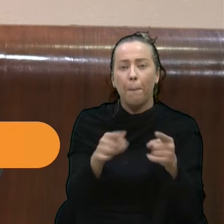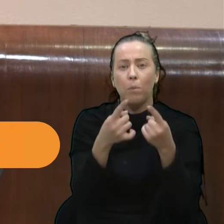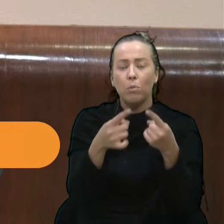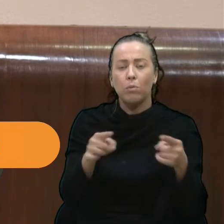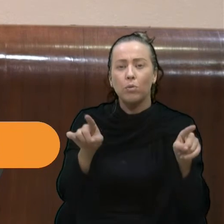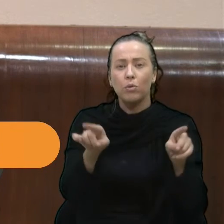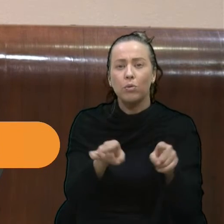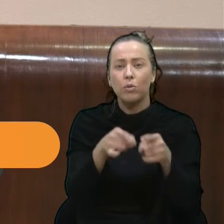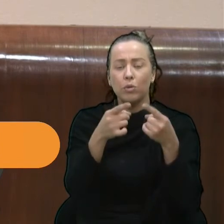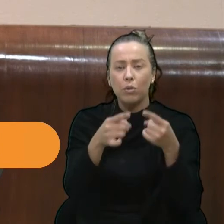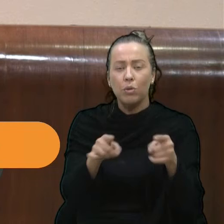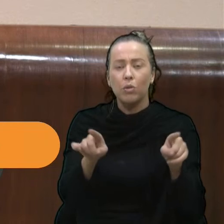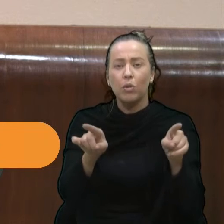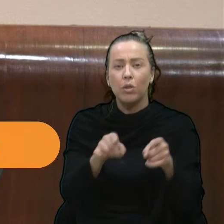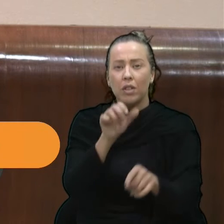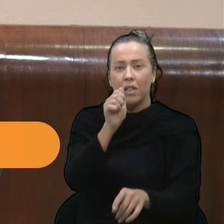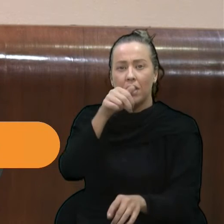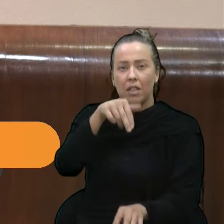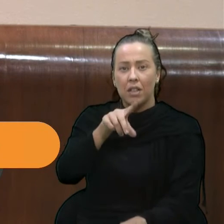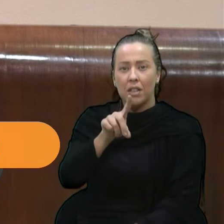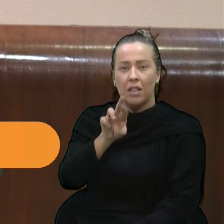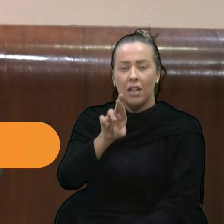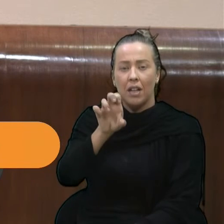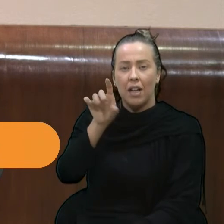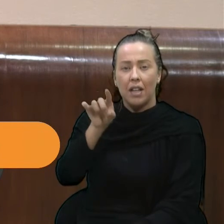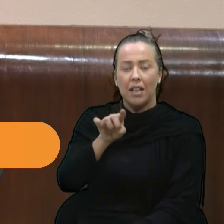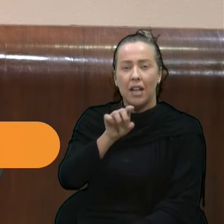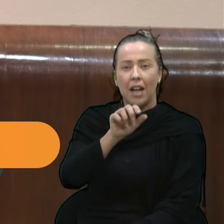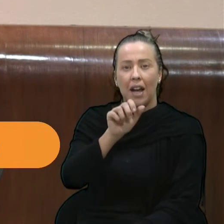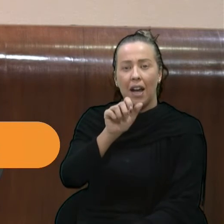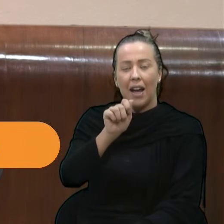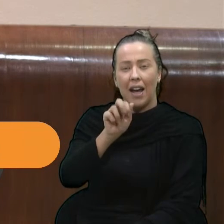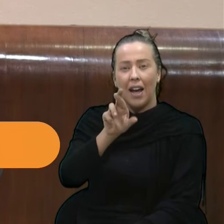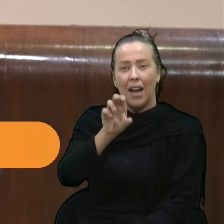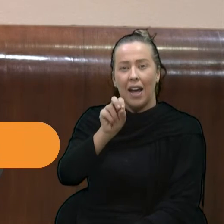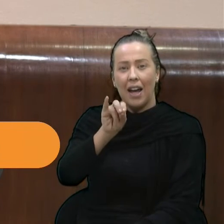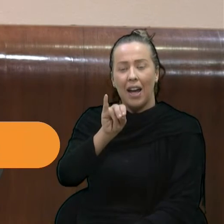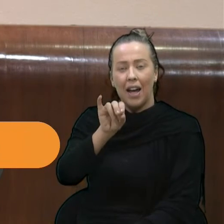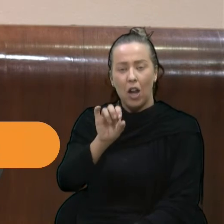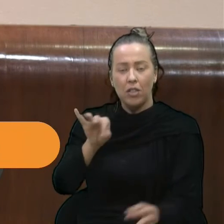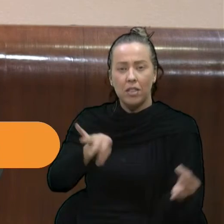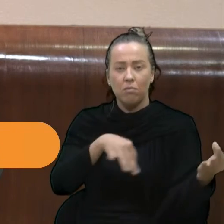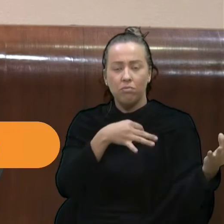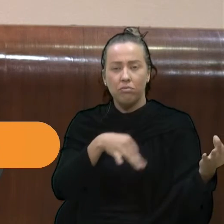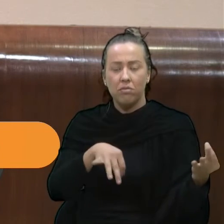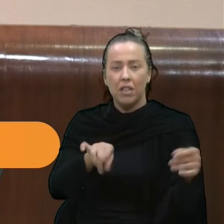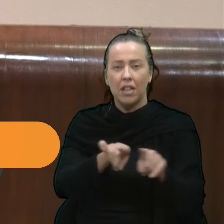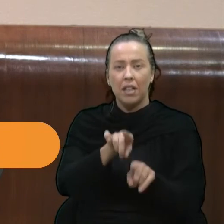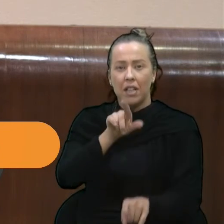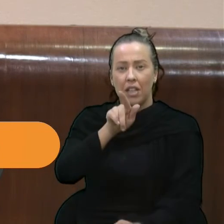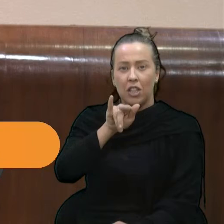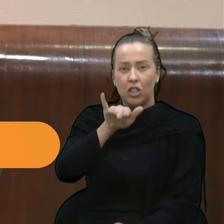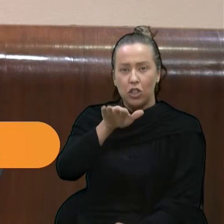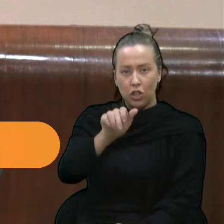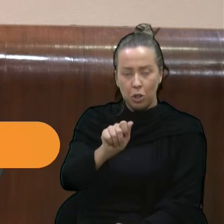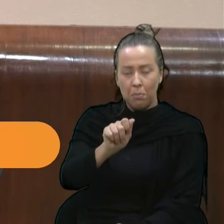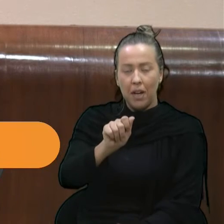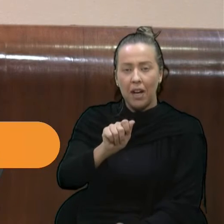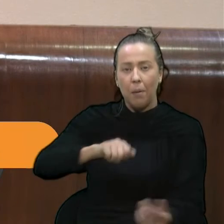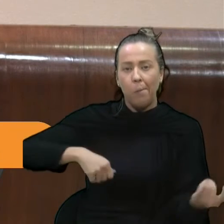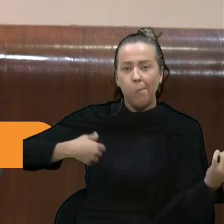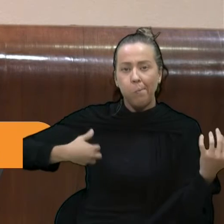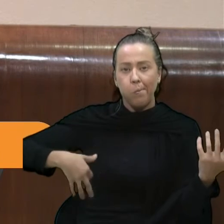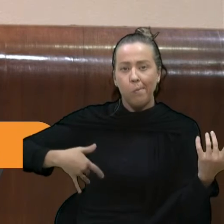compositor e acordeonista André Arose, no acordeão cromático, e também o Giba Soares, no baixo